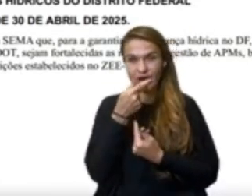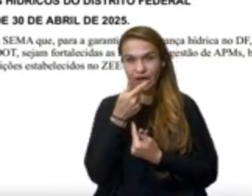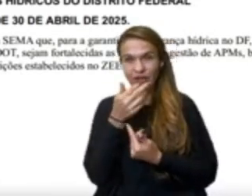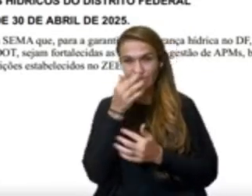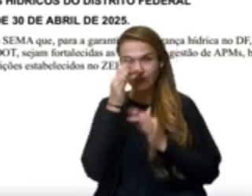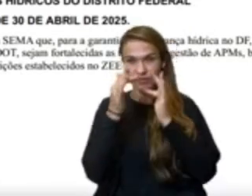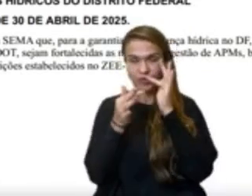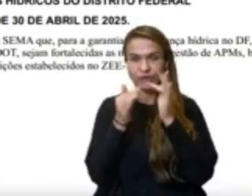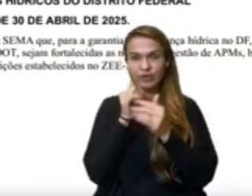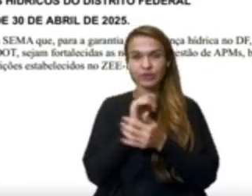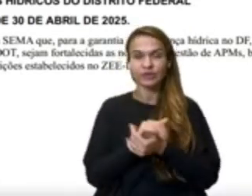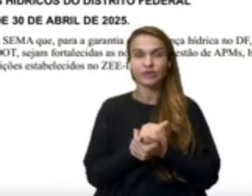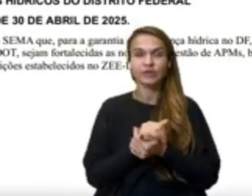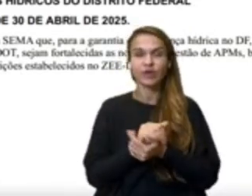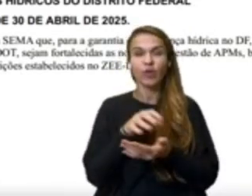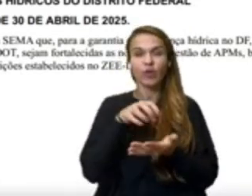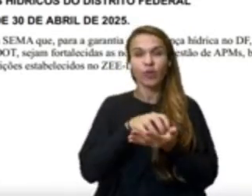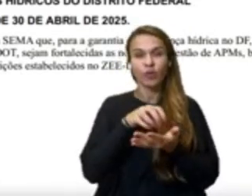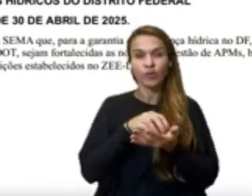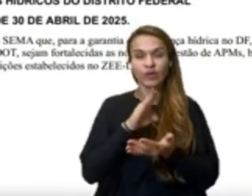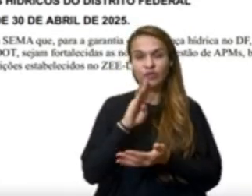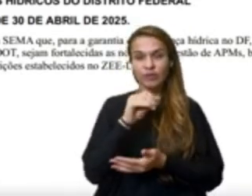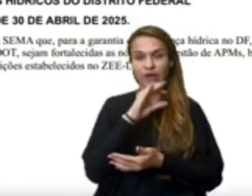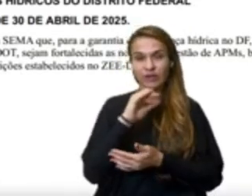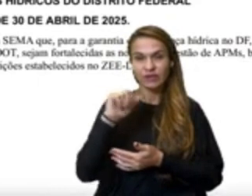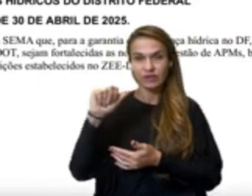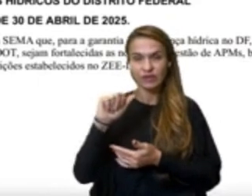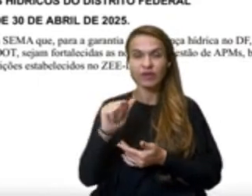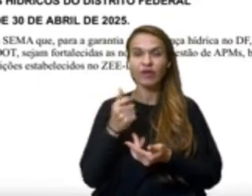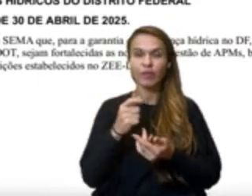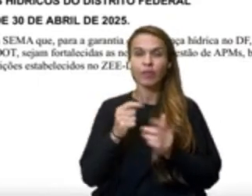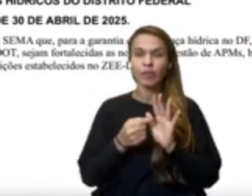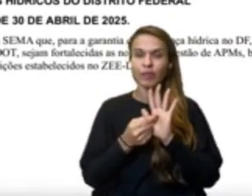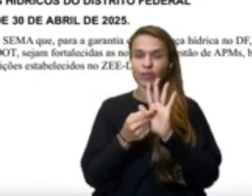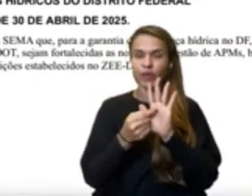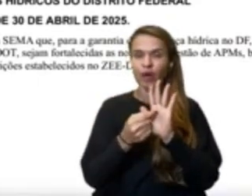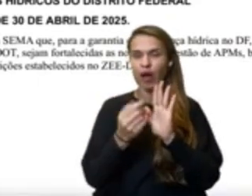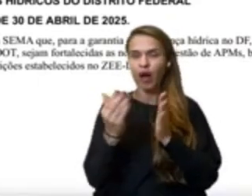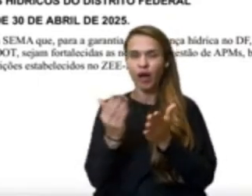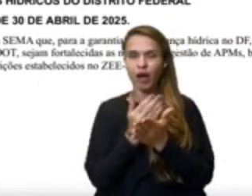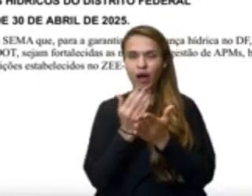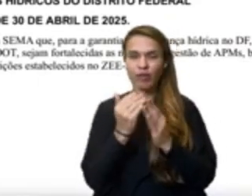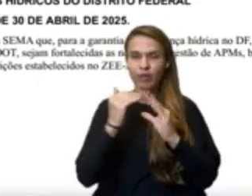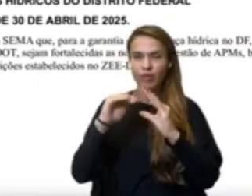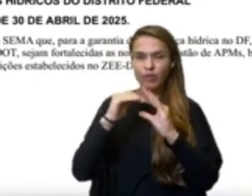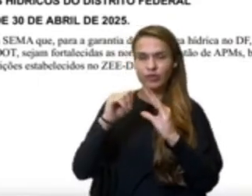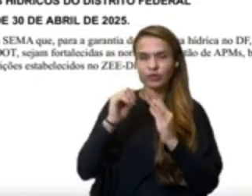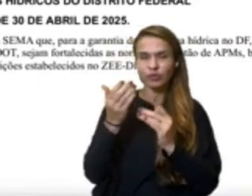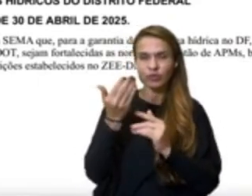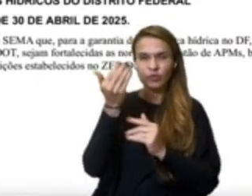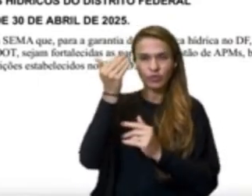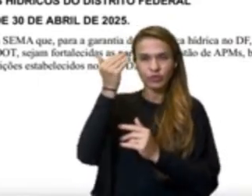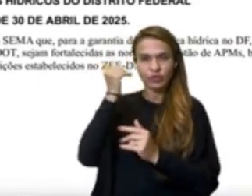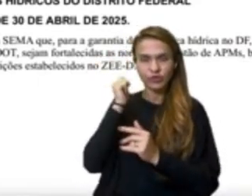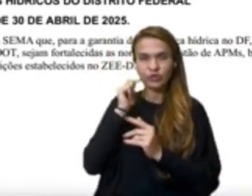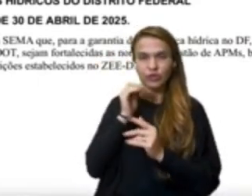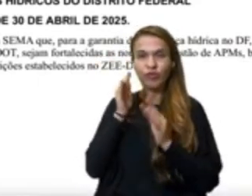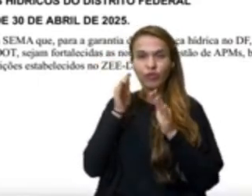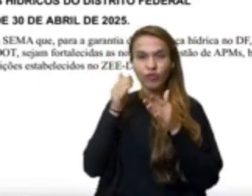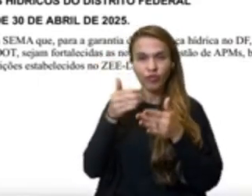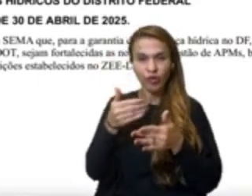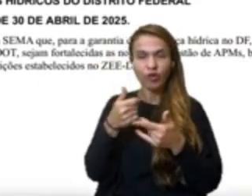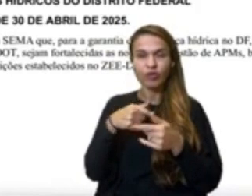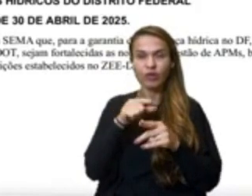Bacia, ele fez algumas moções, né? Encaminhou algumas moções de algum tempo já se referindo à questão da Serrinha,